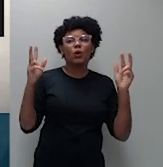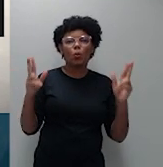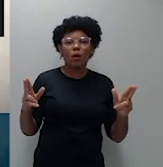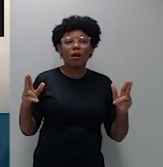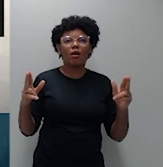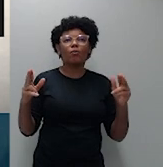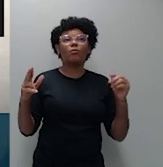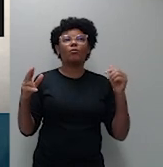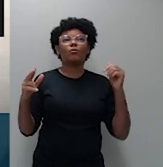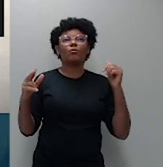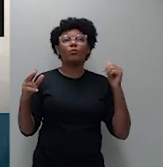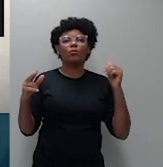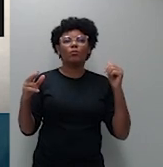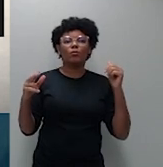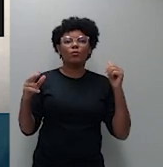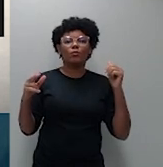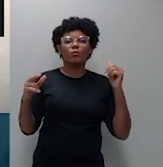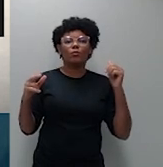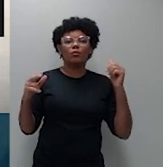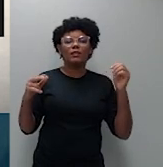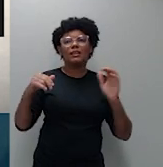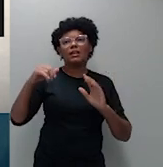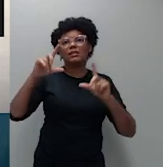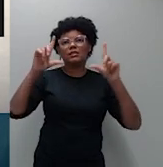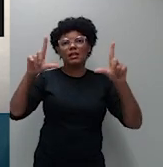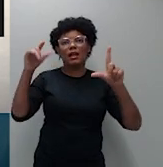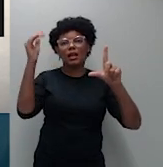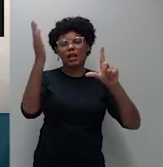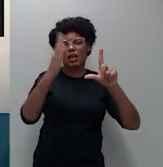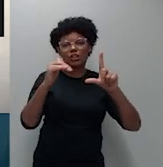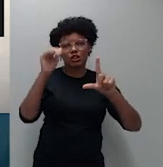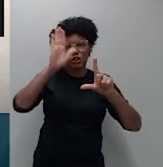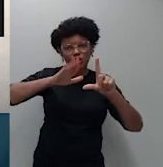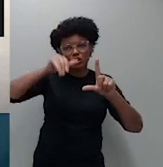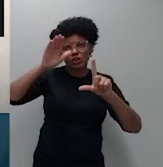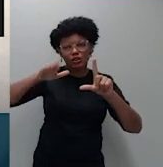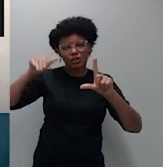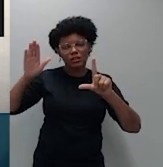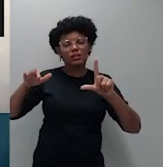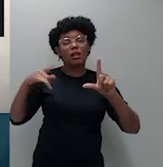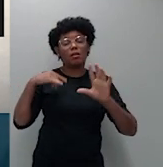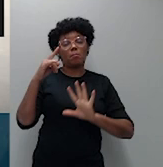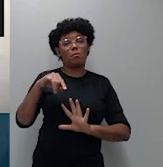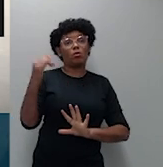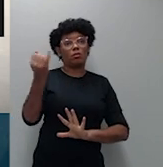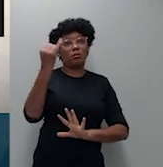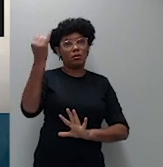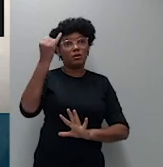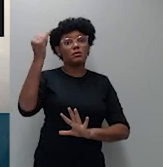plásticas para ele se tem uma importância fundamental